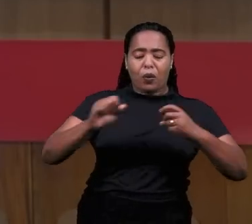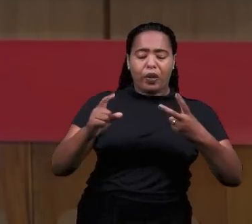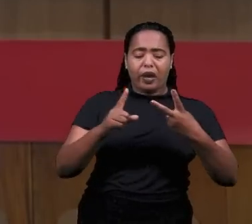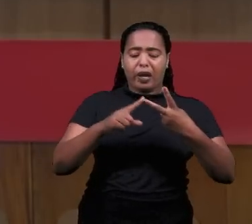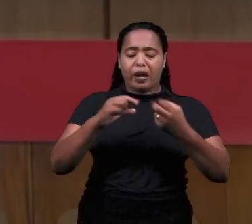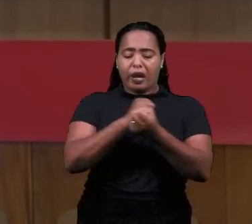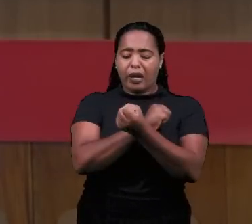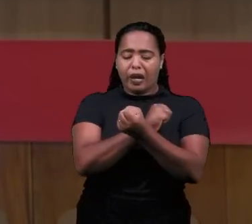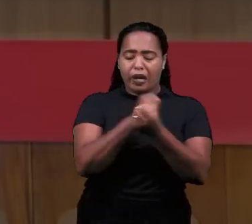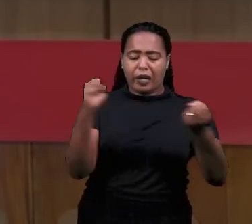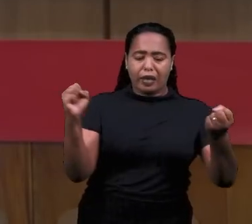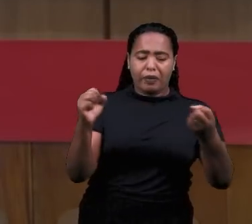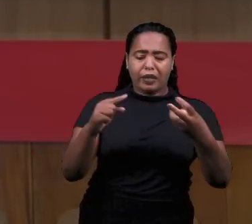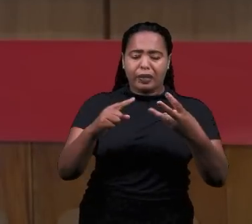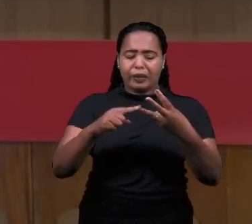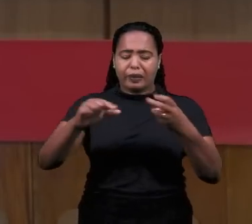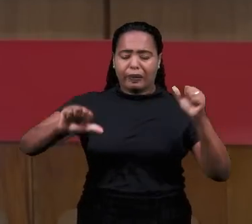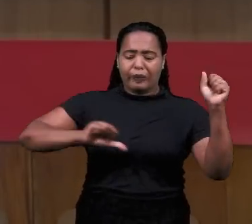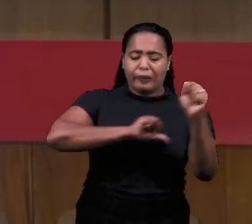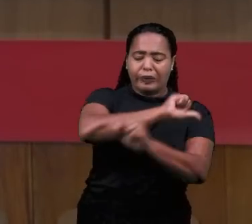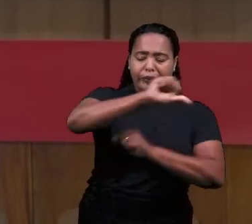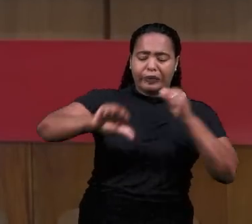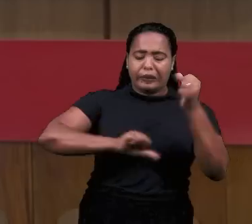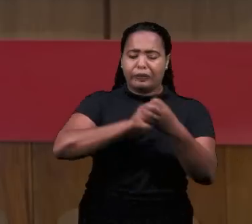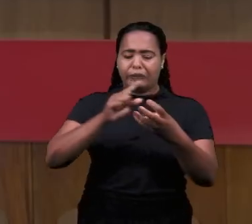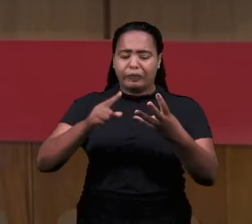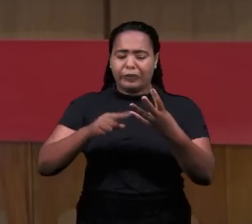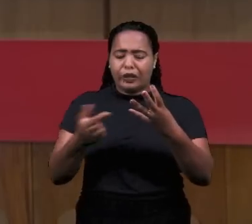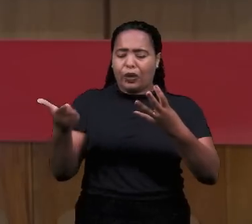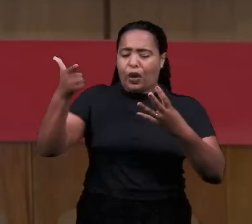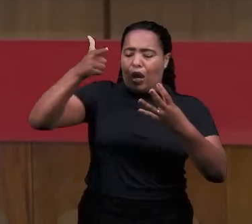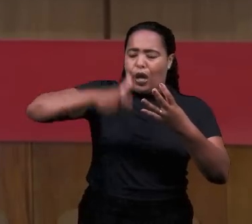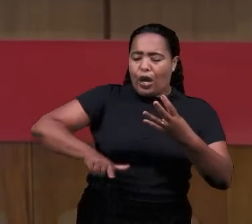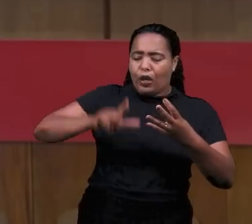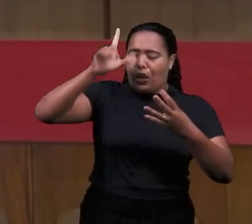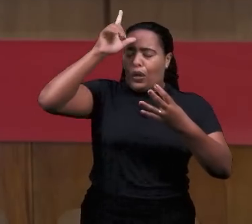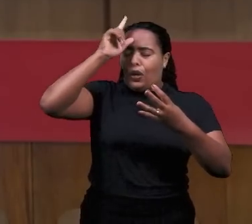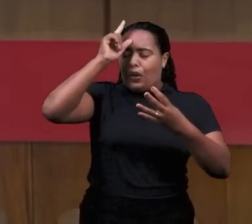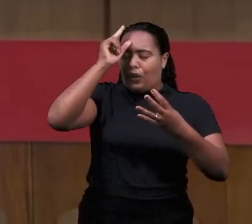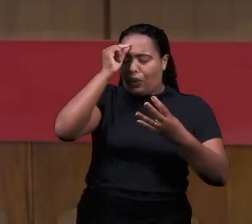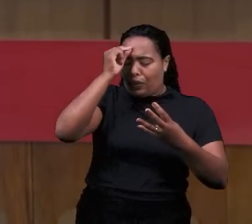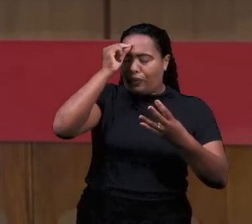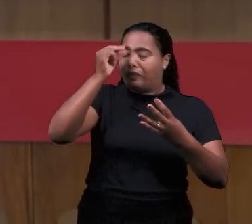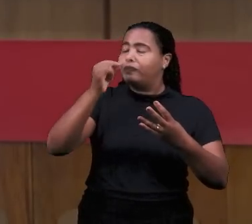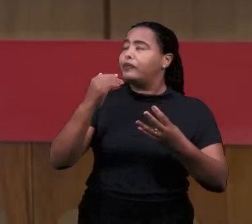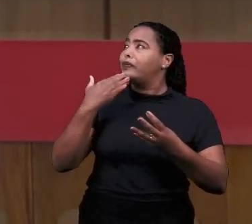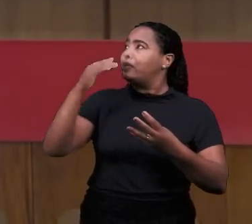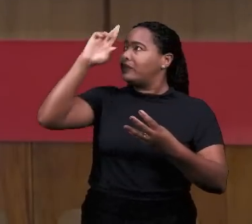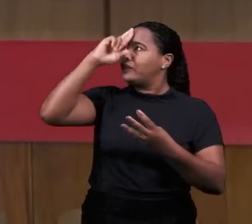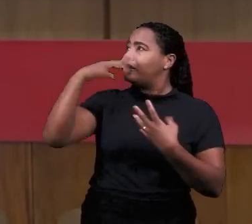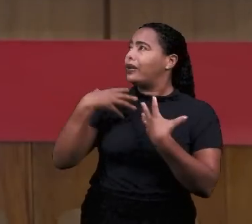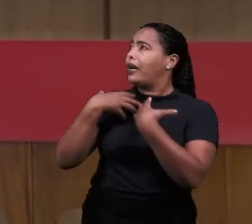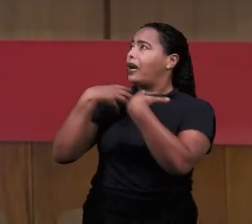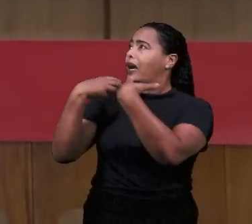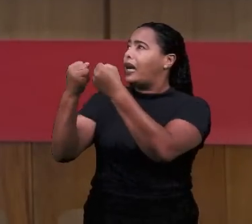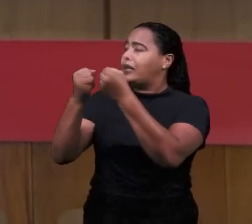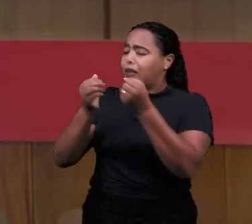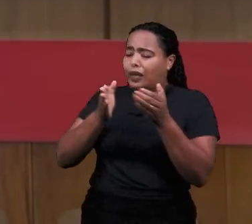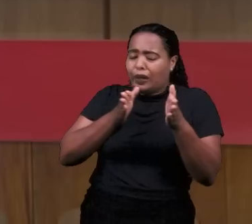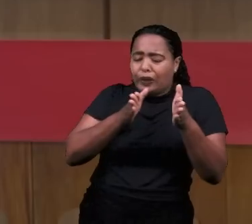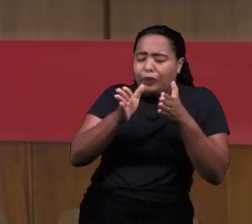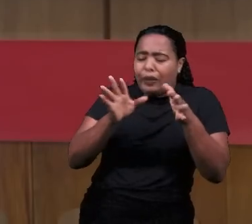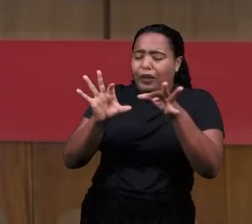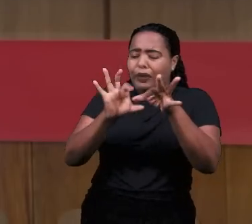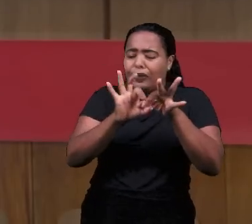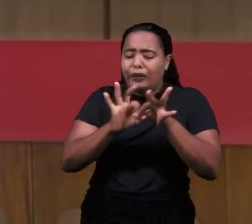libertação, transformação, renovo e refrigério. Aceita este período de